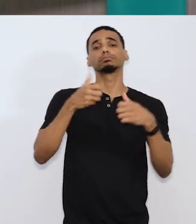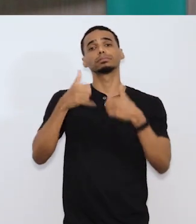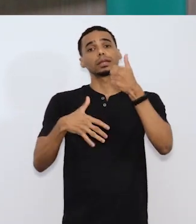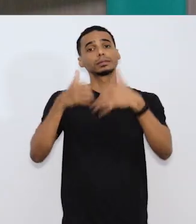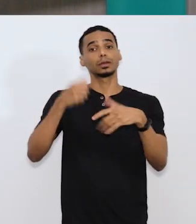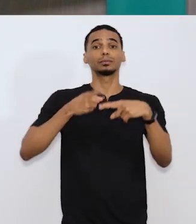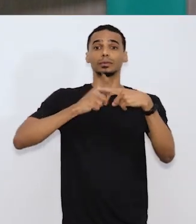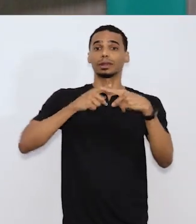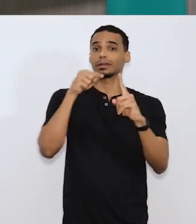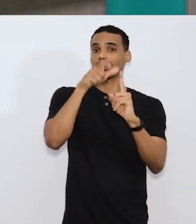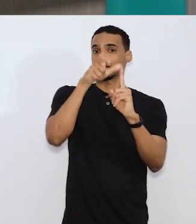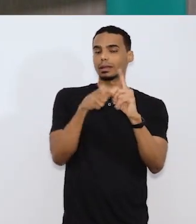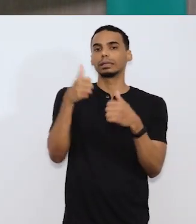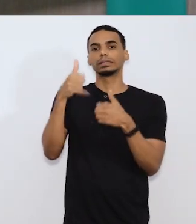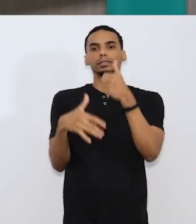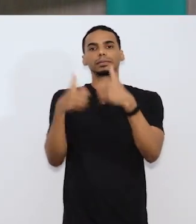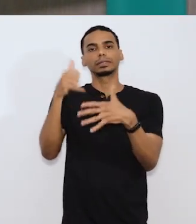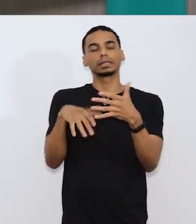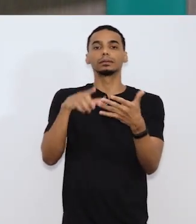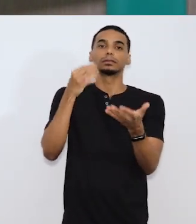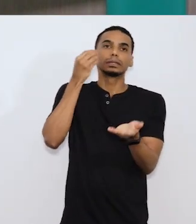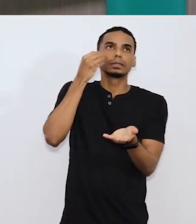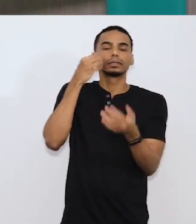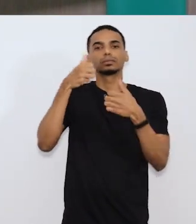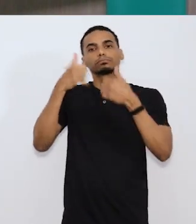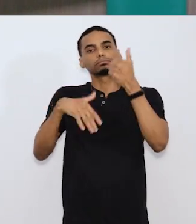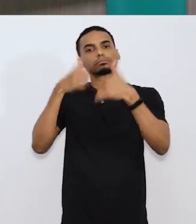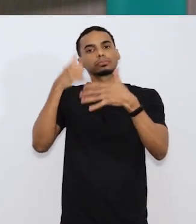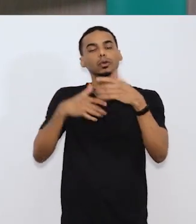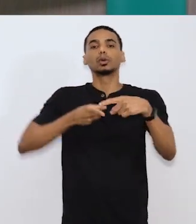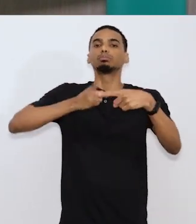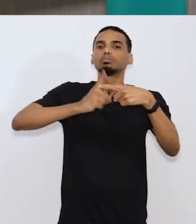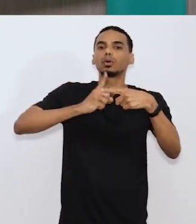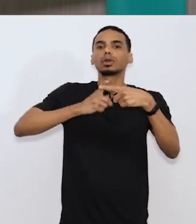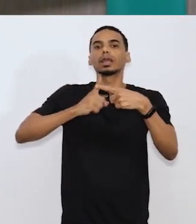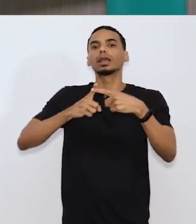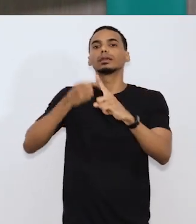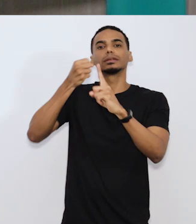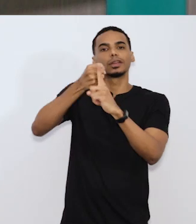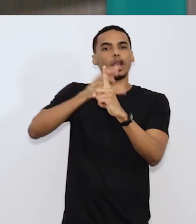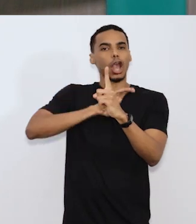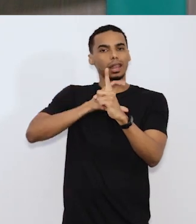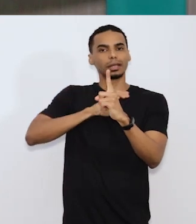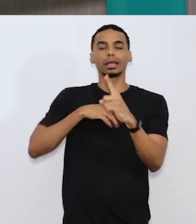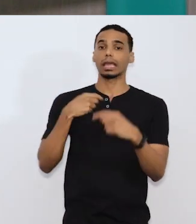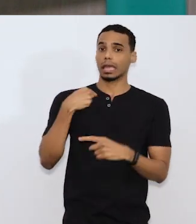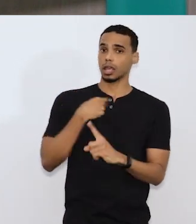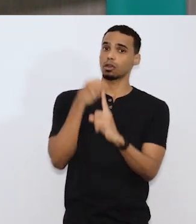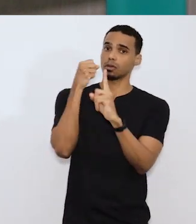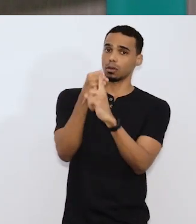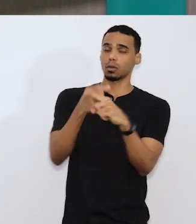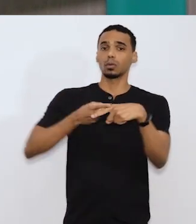está explicando ou tentando explicar por que ela atingiu o coleguinha. Eu o